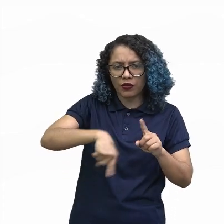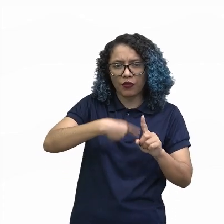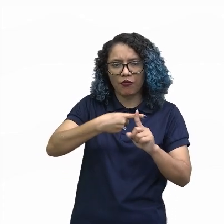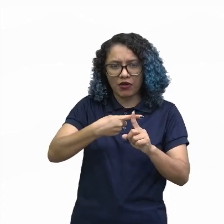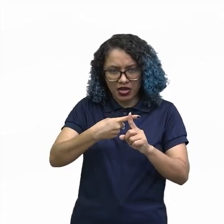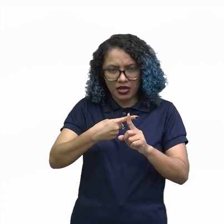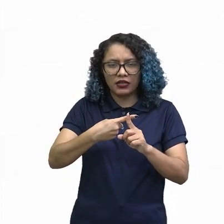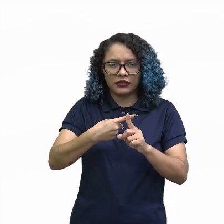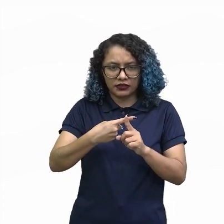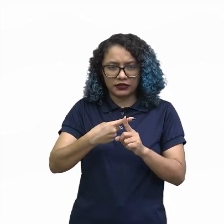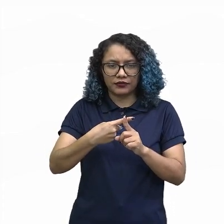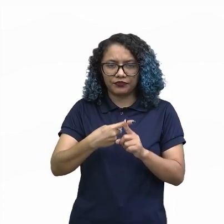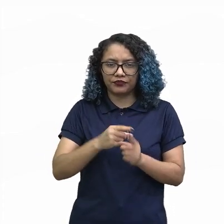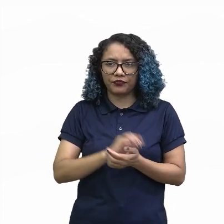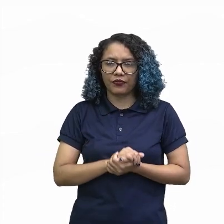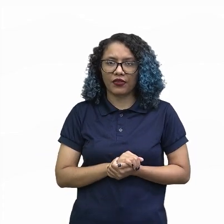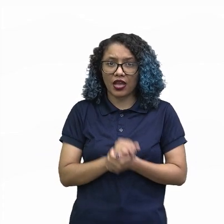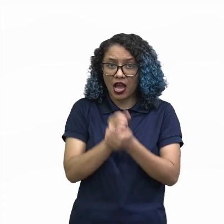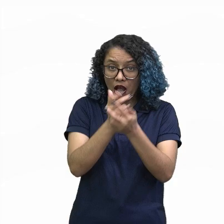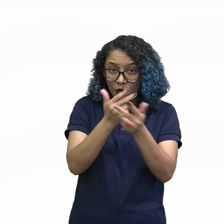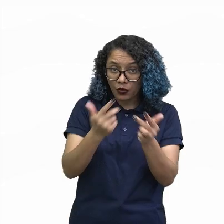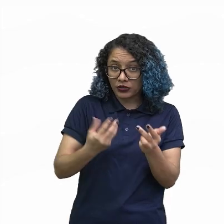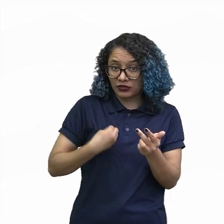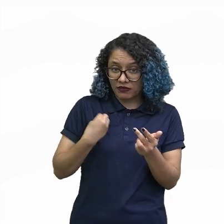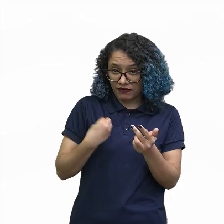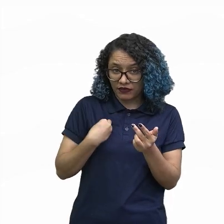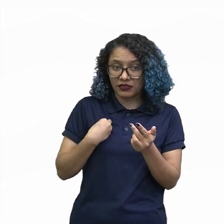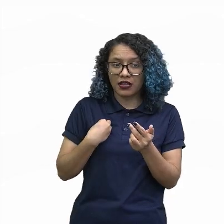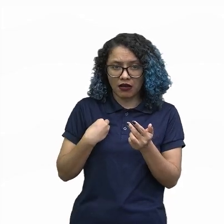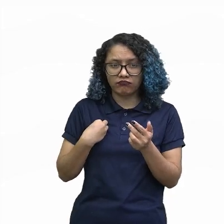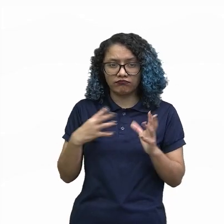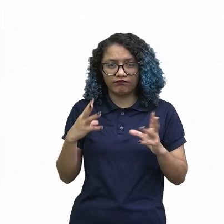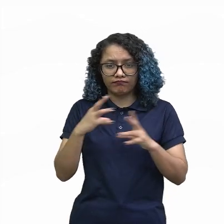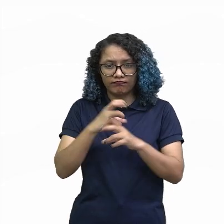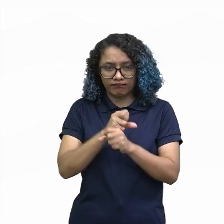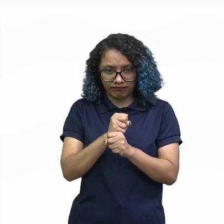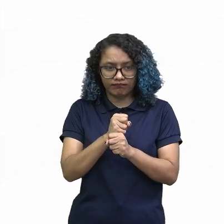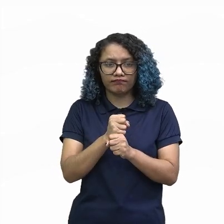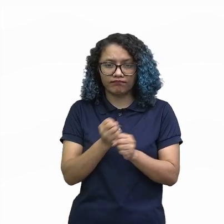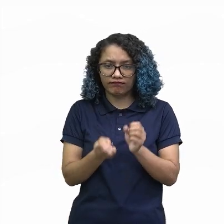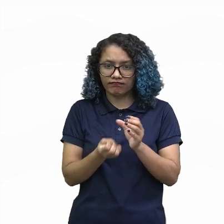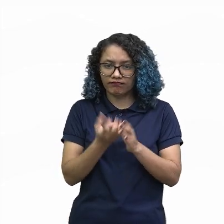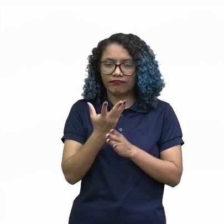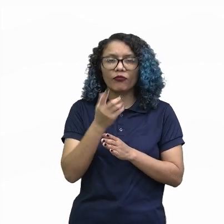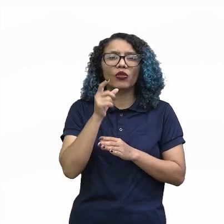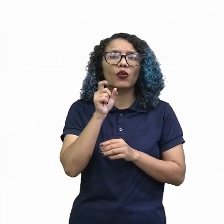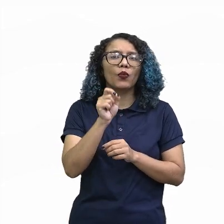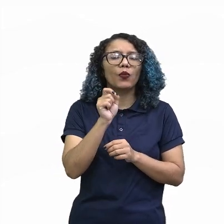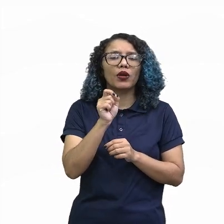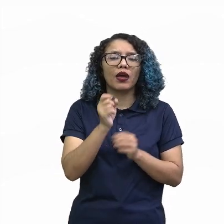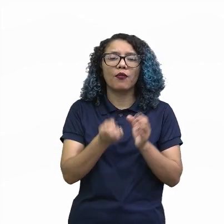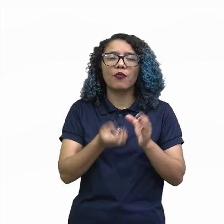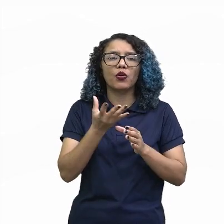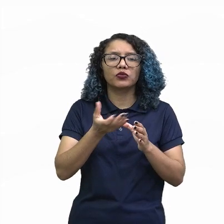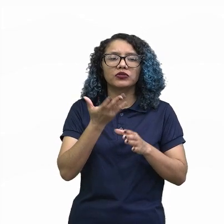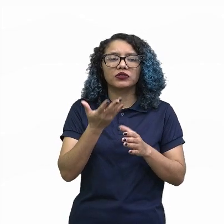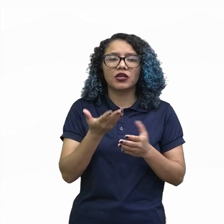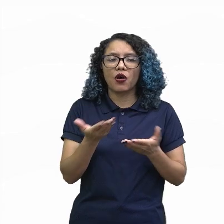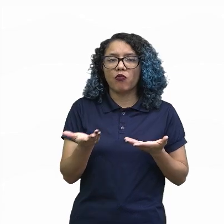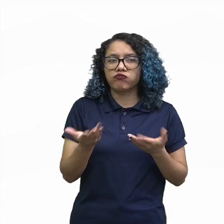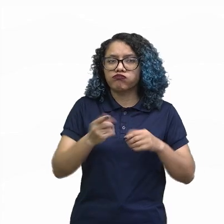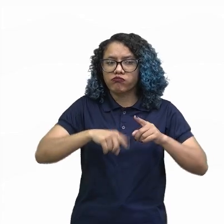agente biológico, que é o agente que tem vida, a gente obtém ali uma produção de bens e serviços,